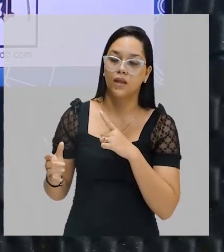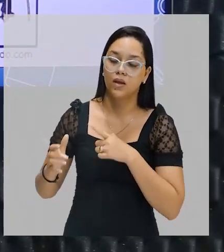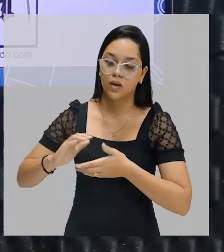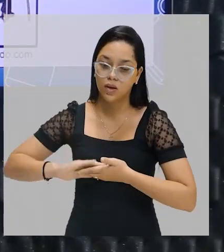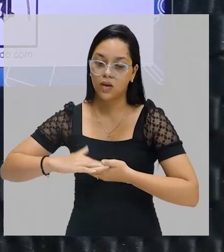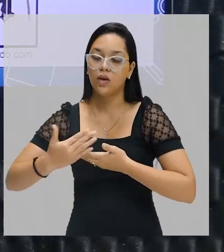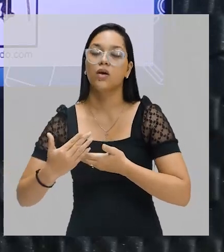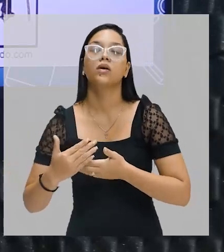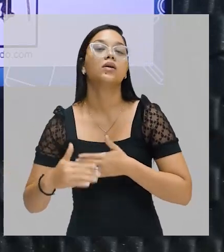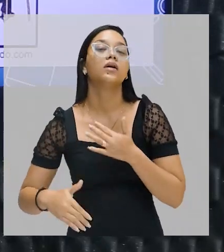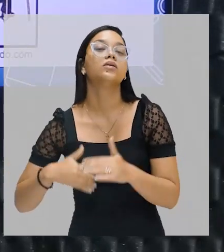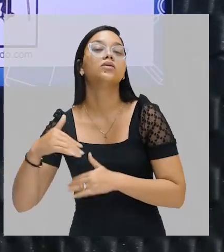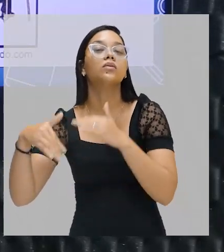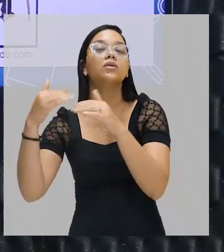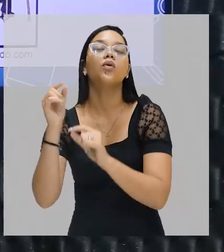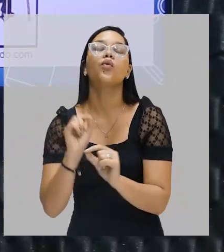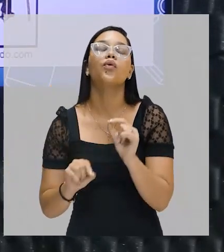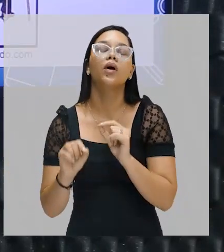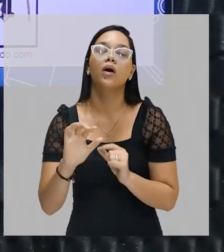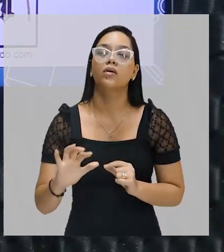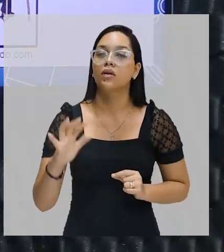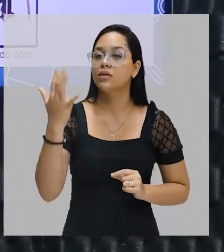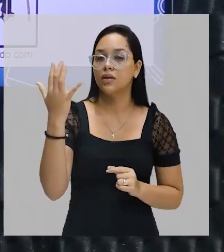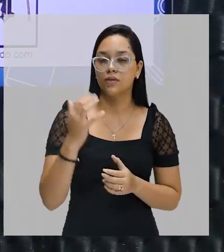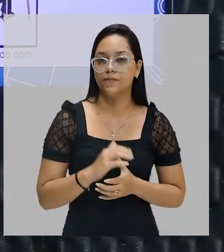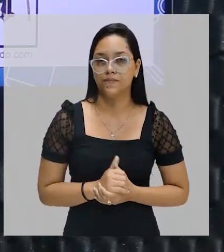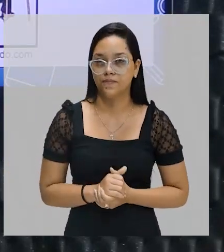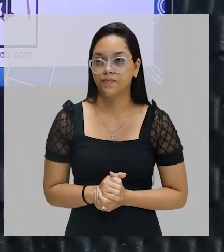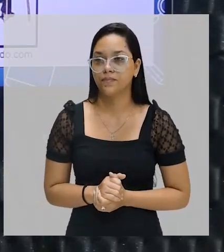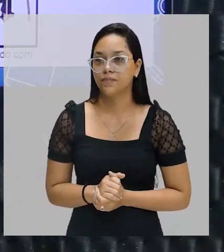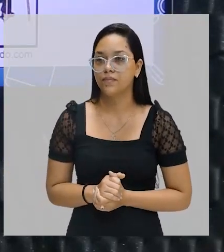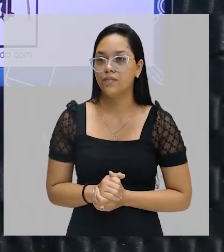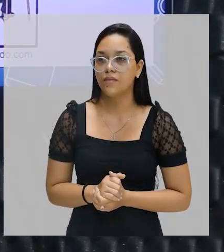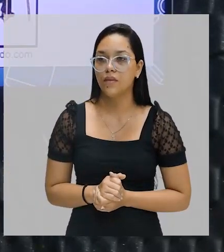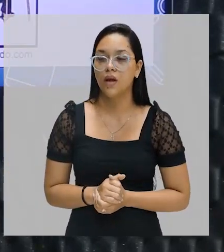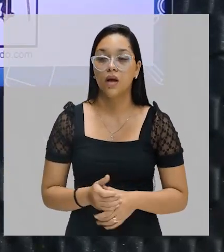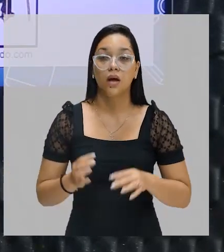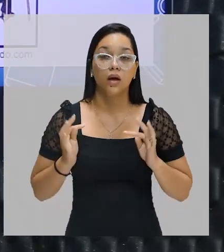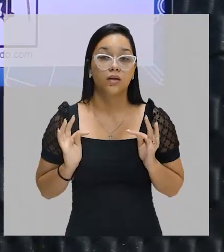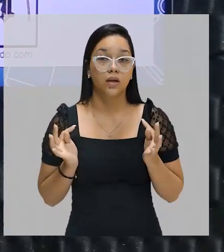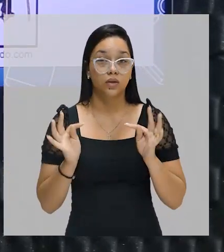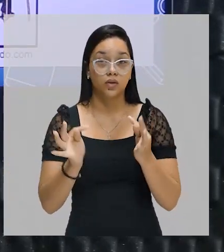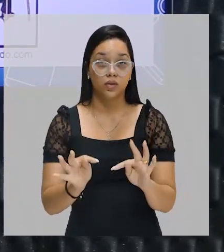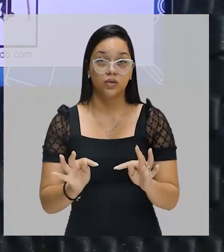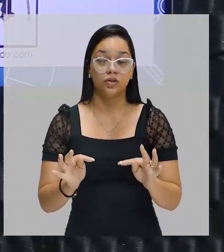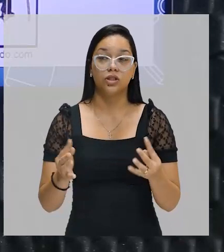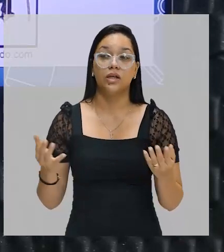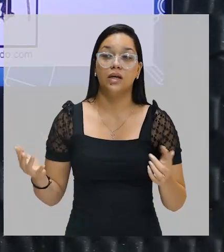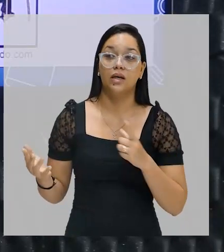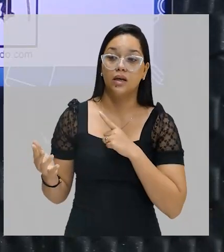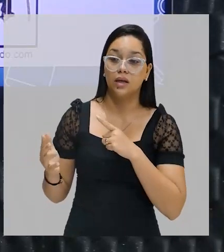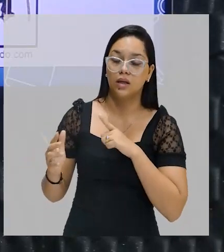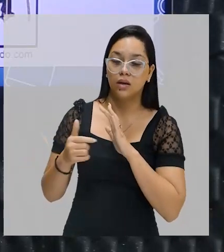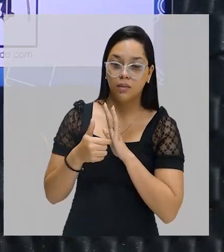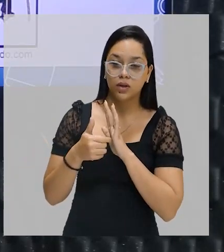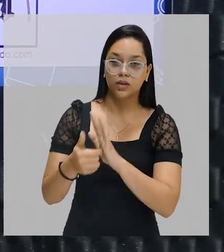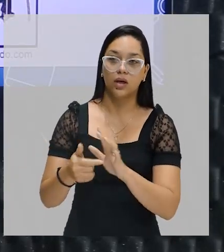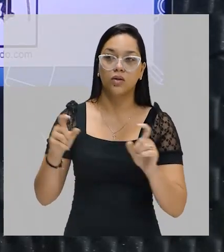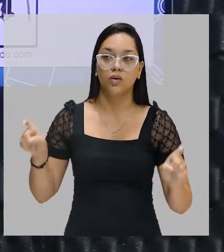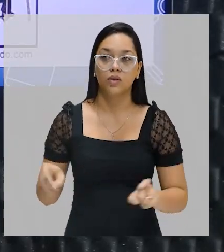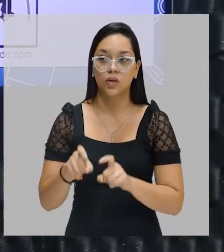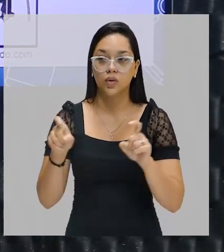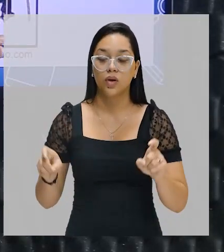a transformação do que aconteceu com esse indivíduo aqui, ó. Quando a tecnologia que está sendo aqui mostrada através do